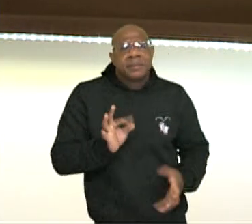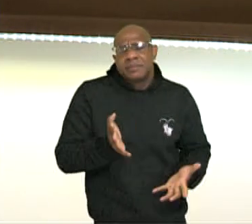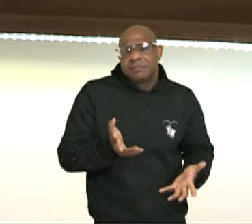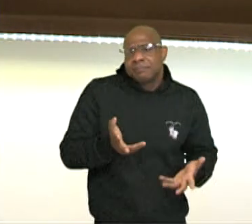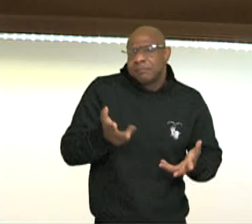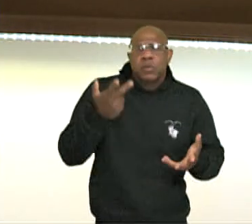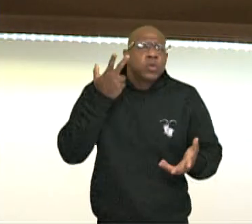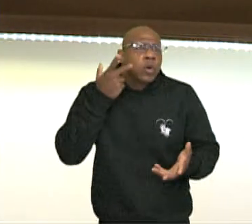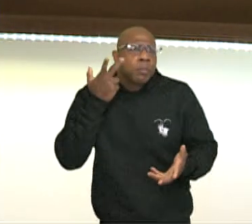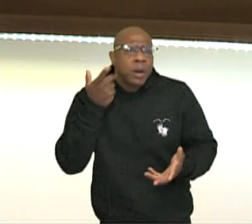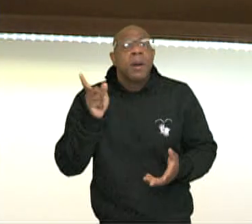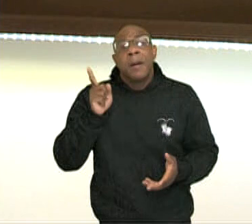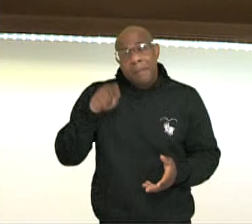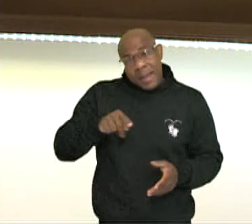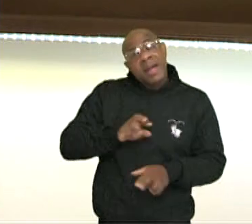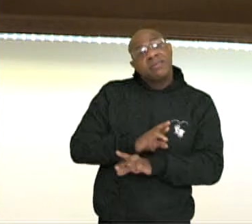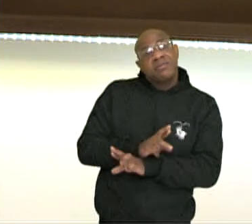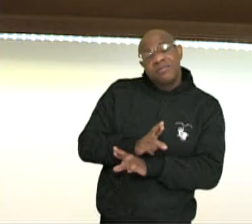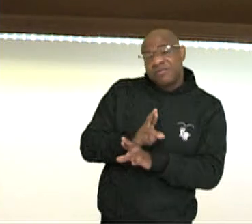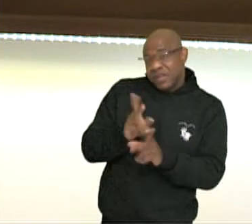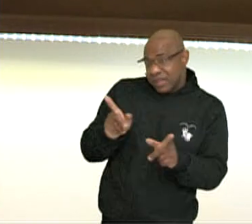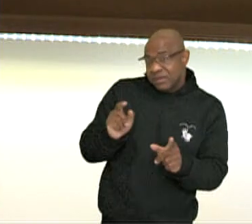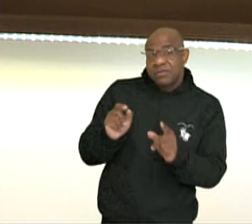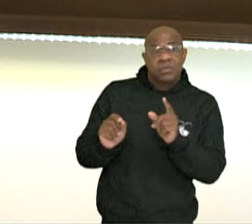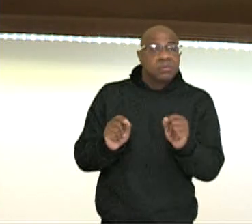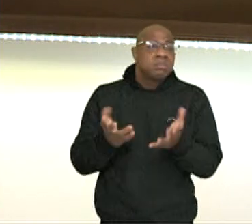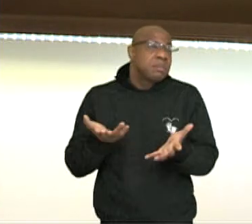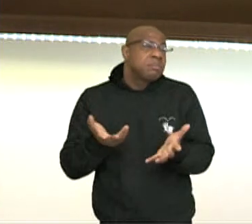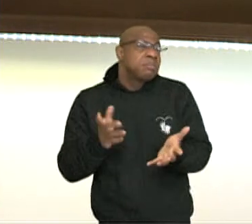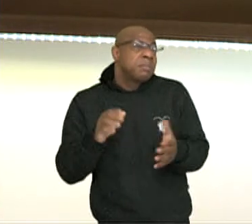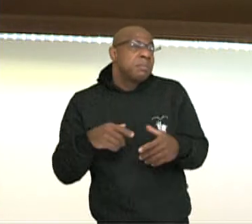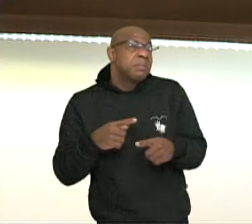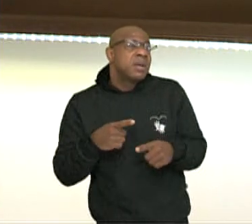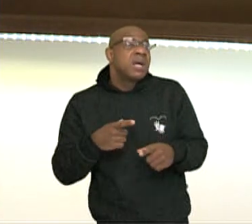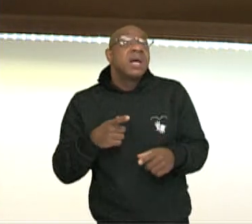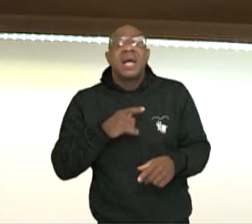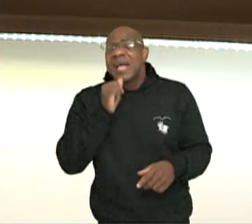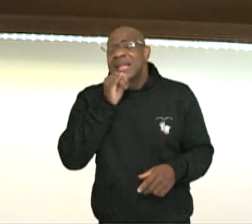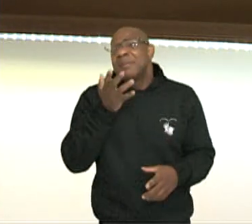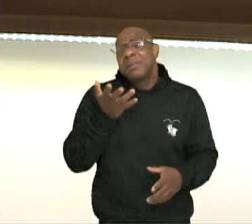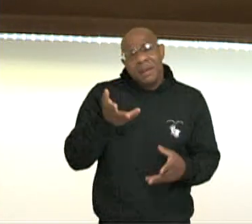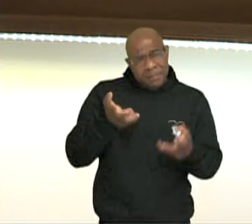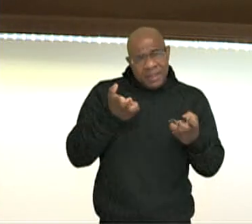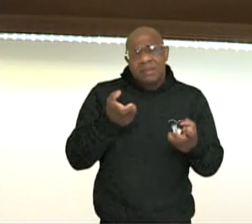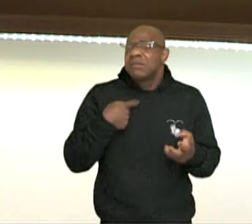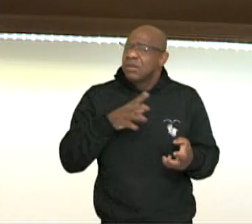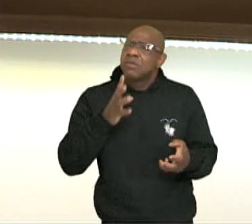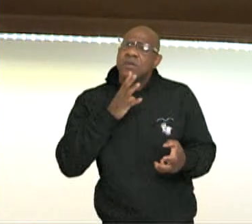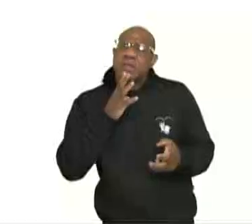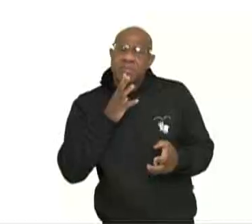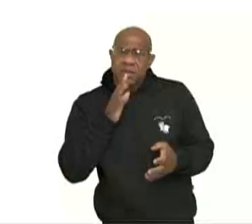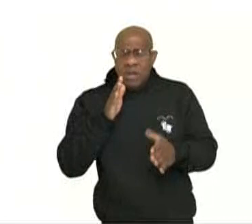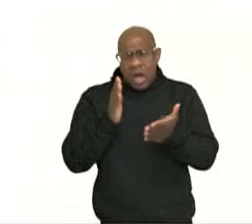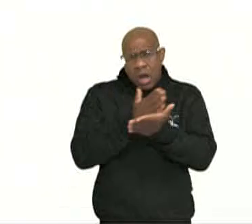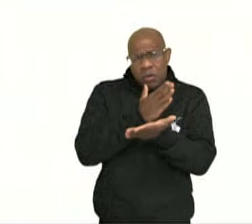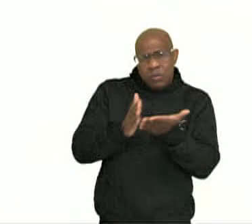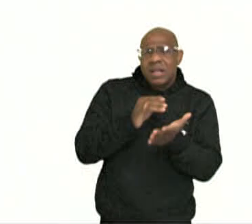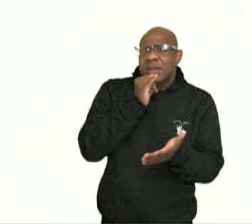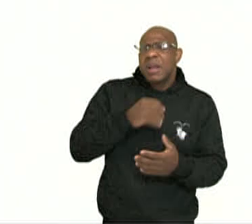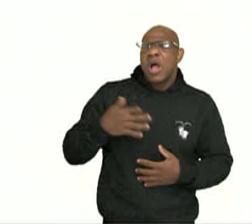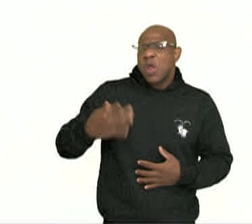tão diferente daqueles sintomas comuns que a gente já tem conhecimento, né?